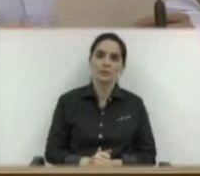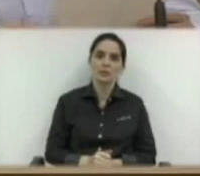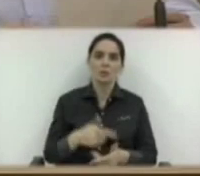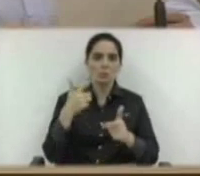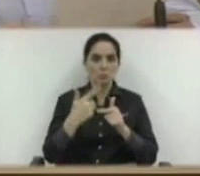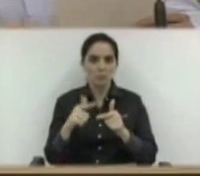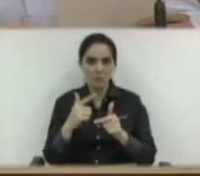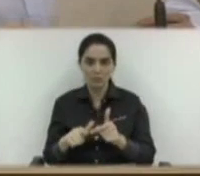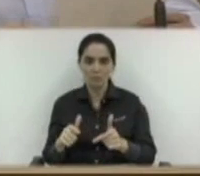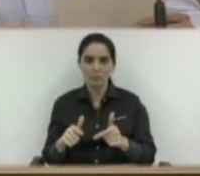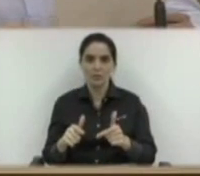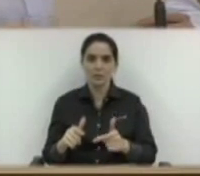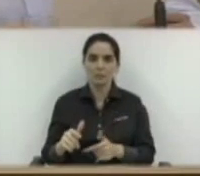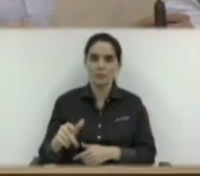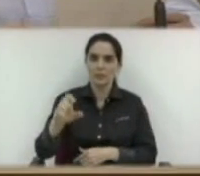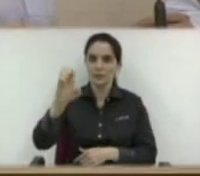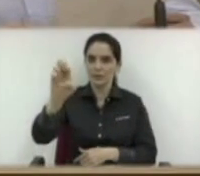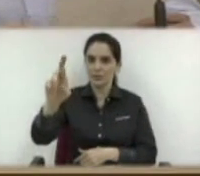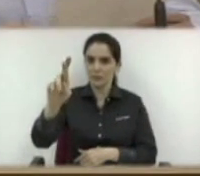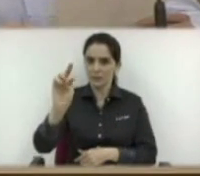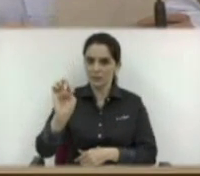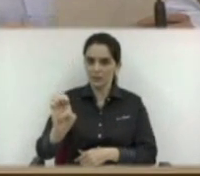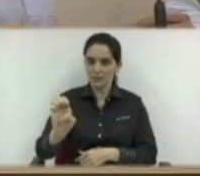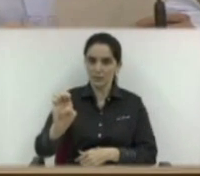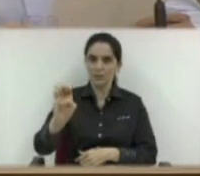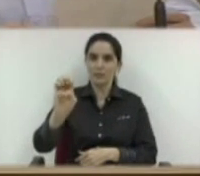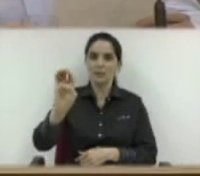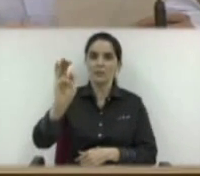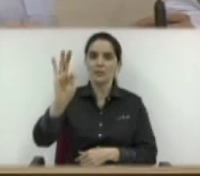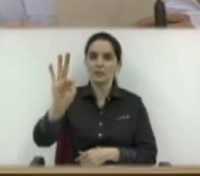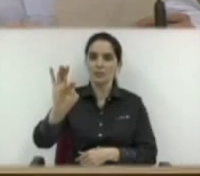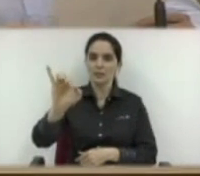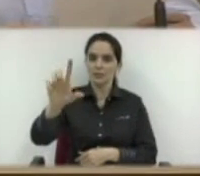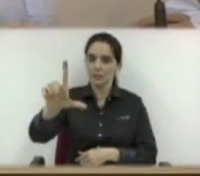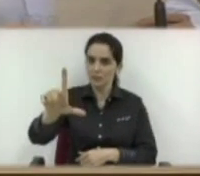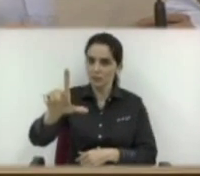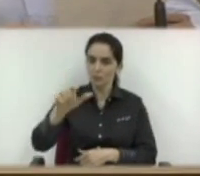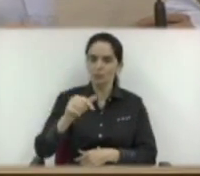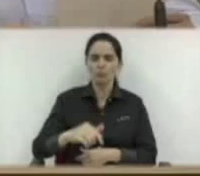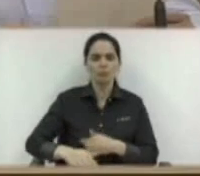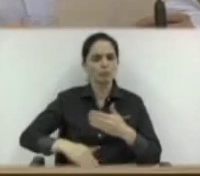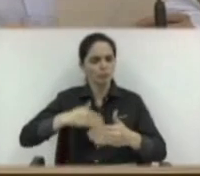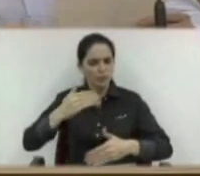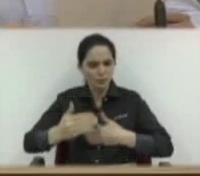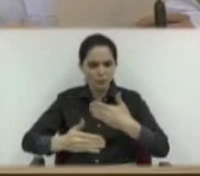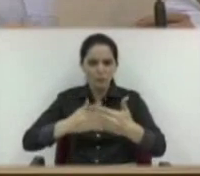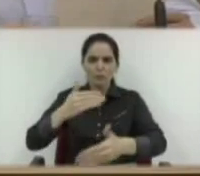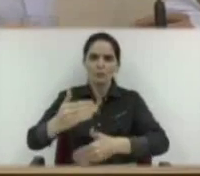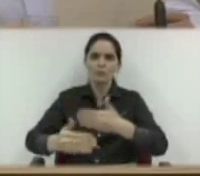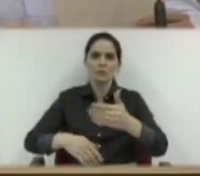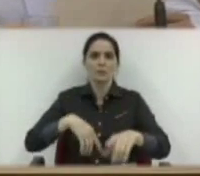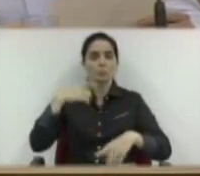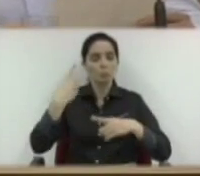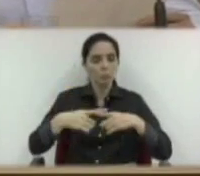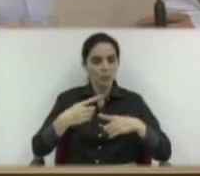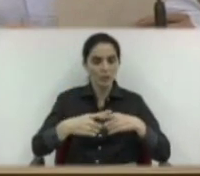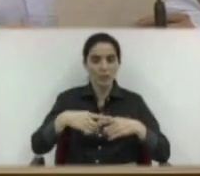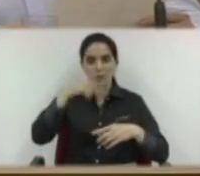vez mais eminente, em razão dos obstáculos fisiológicos